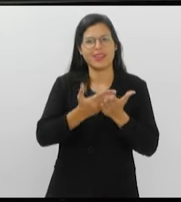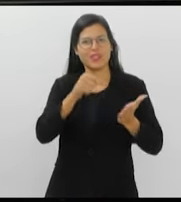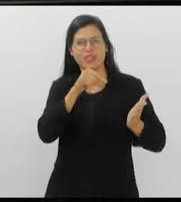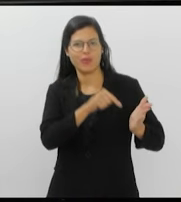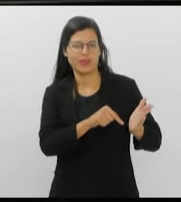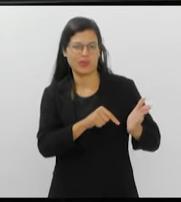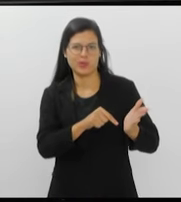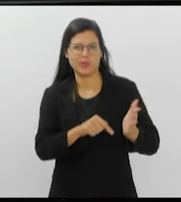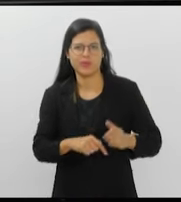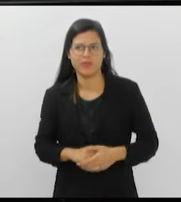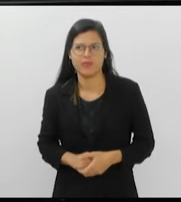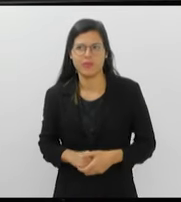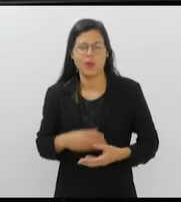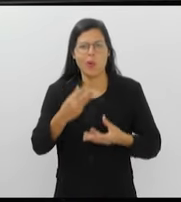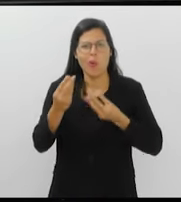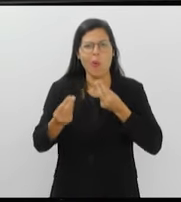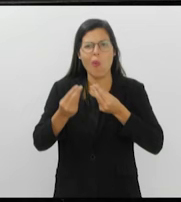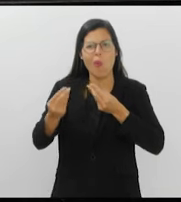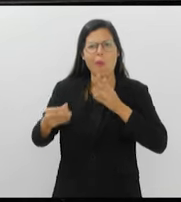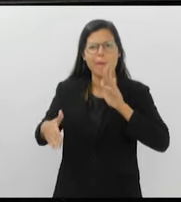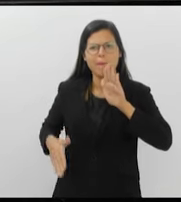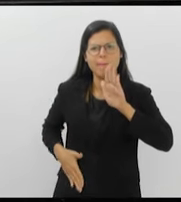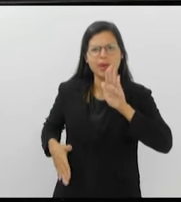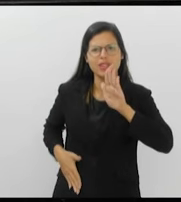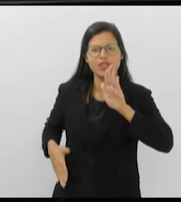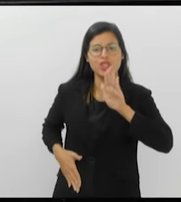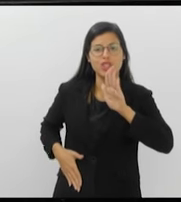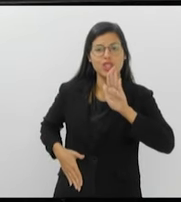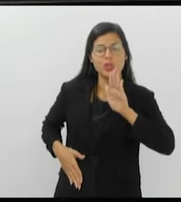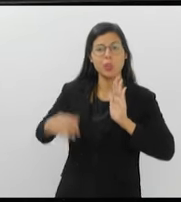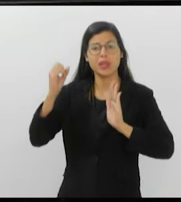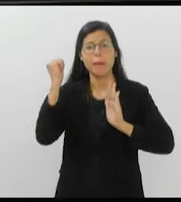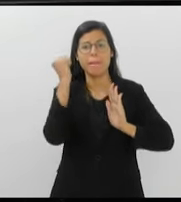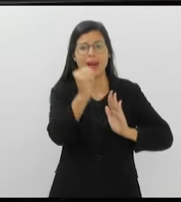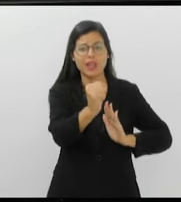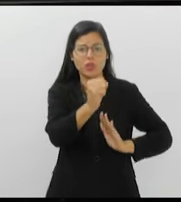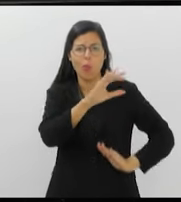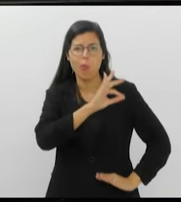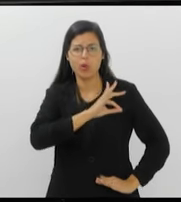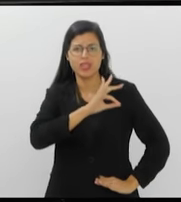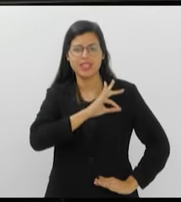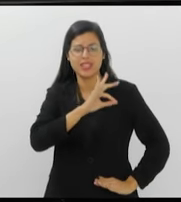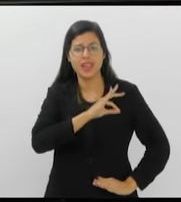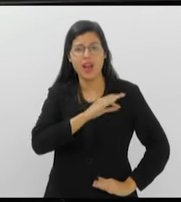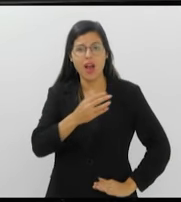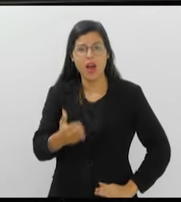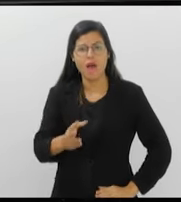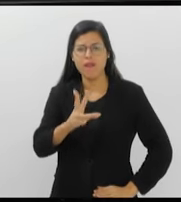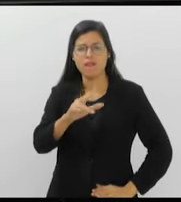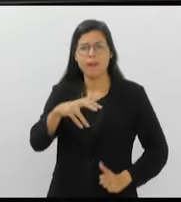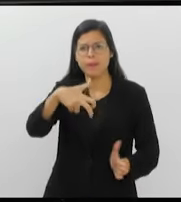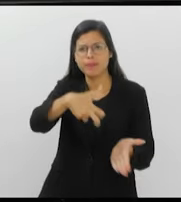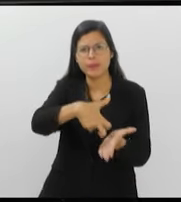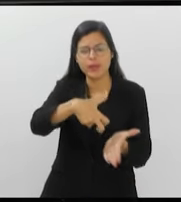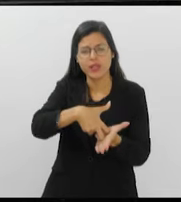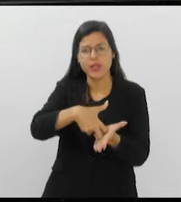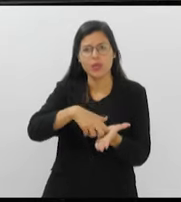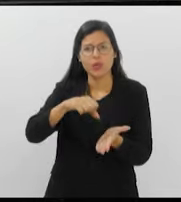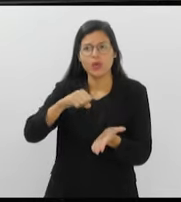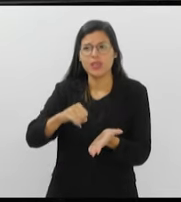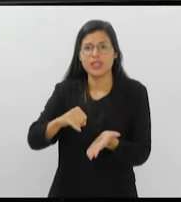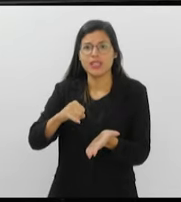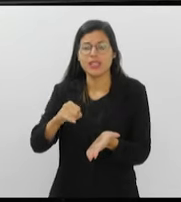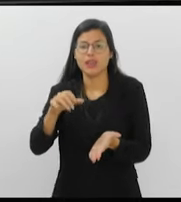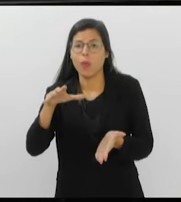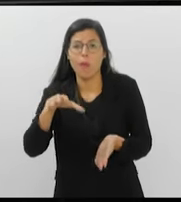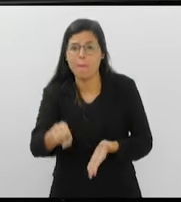nisso. Como que o bandido que assassinou o policial Marcelo Dino vai ser punido se ele não for